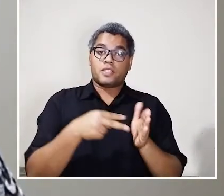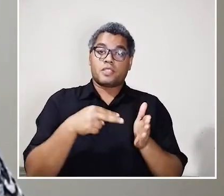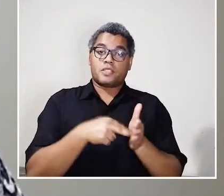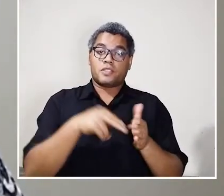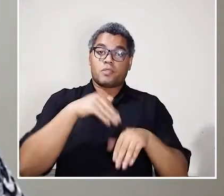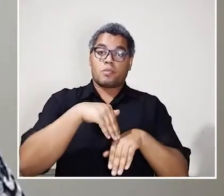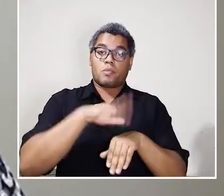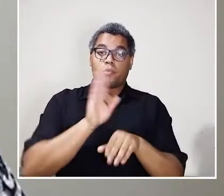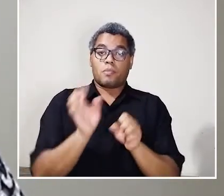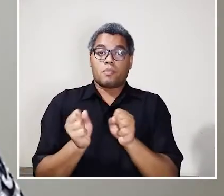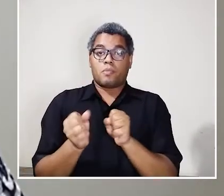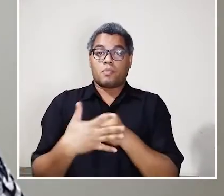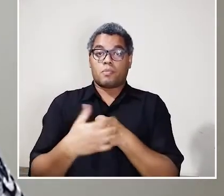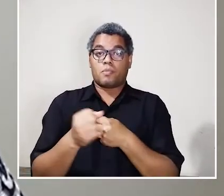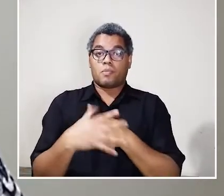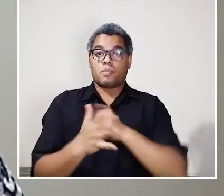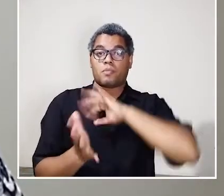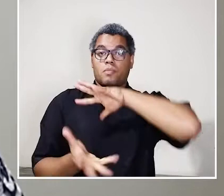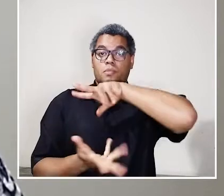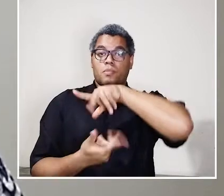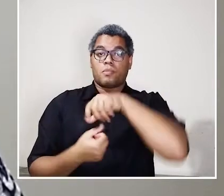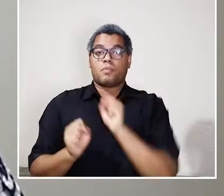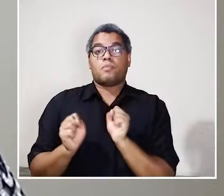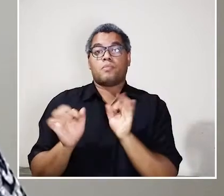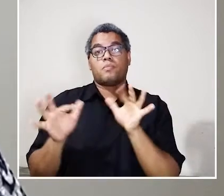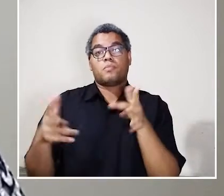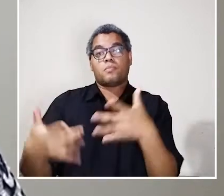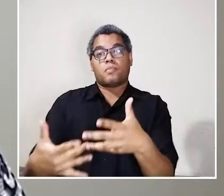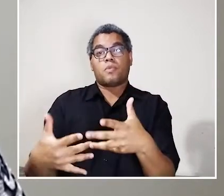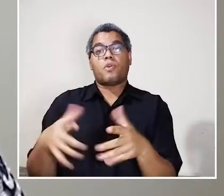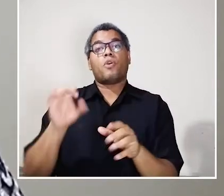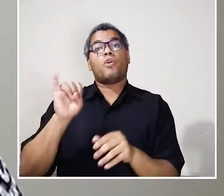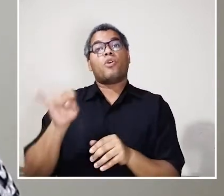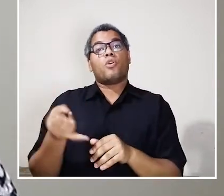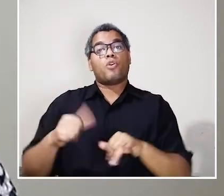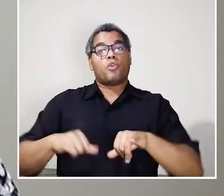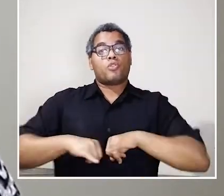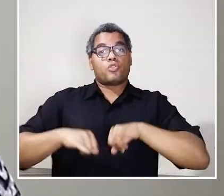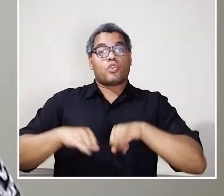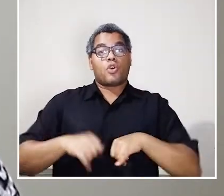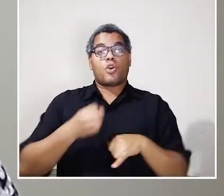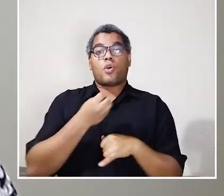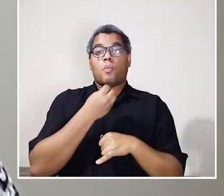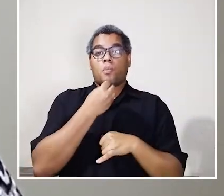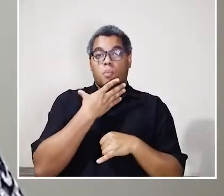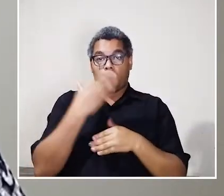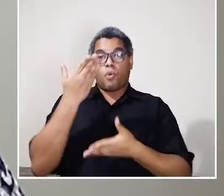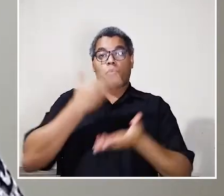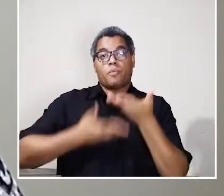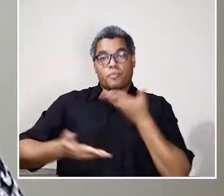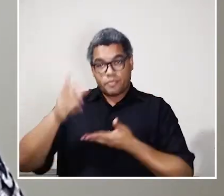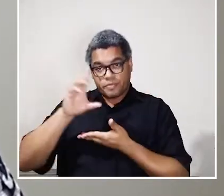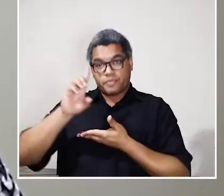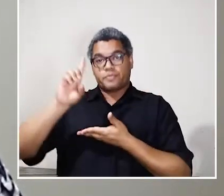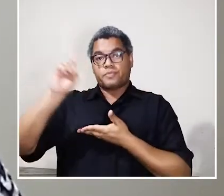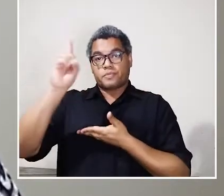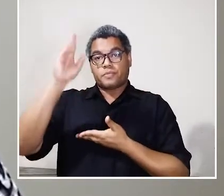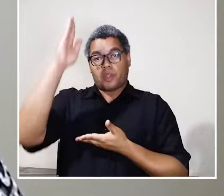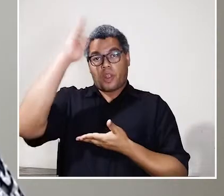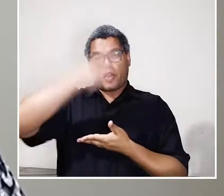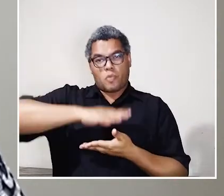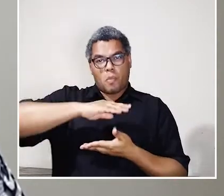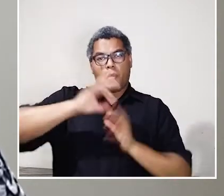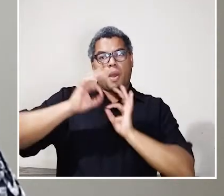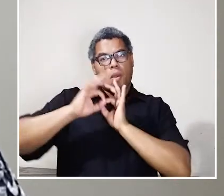mais sentido em meio a essa pandemia. Jó foi um homem bom, temente a Deus, que se desviava do